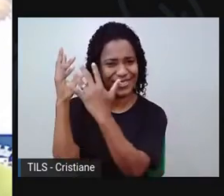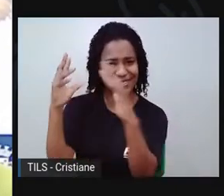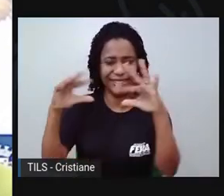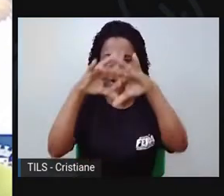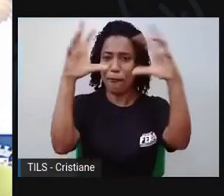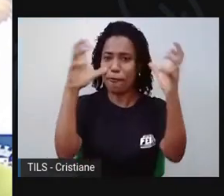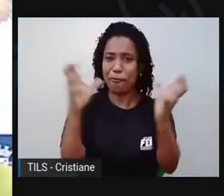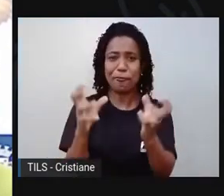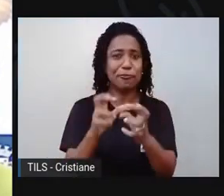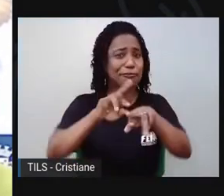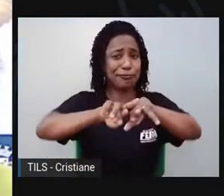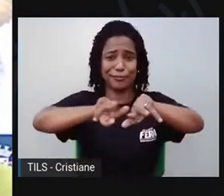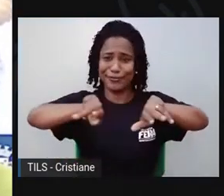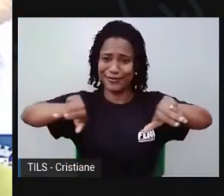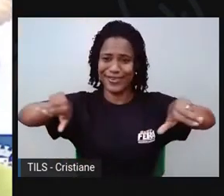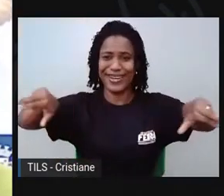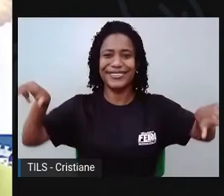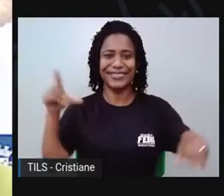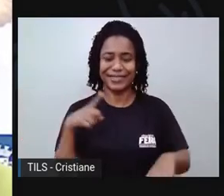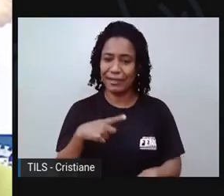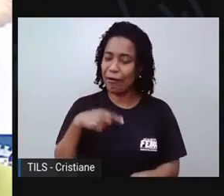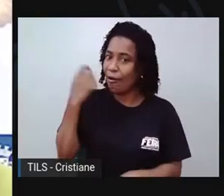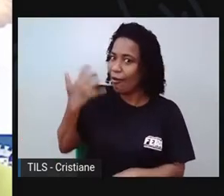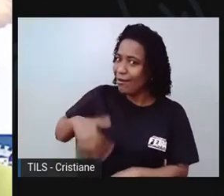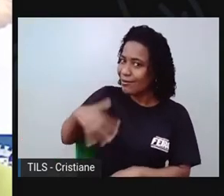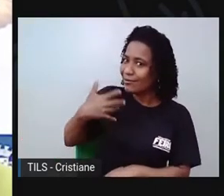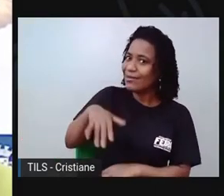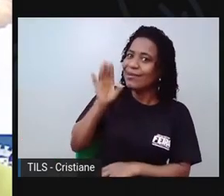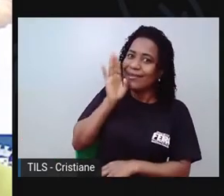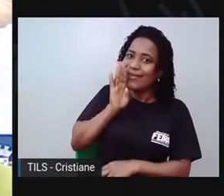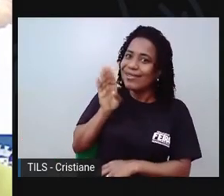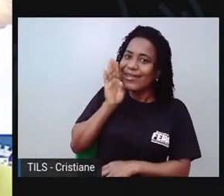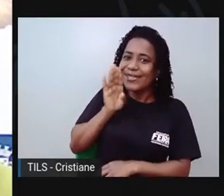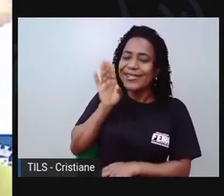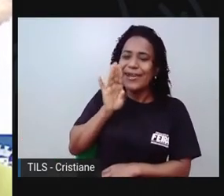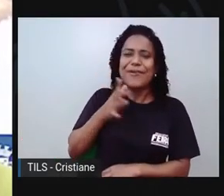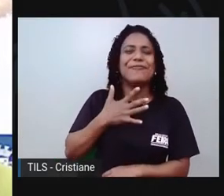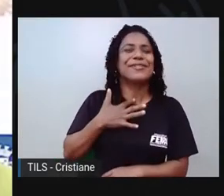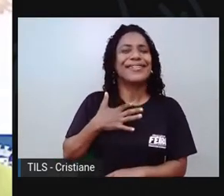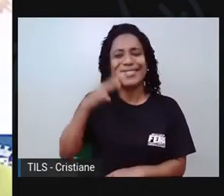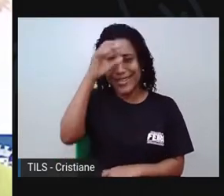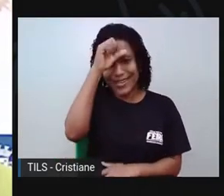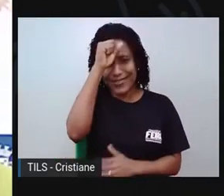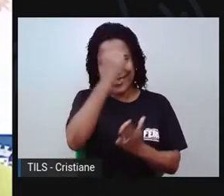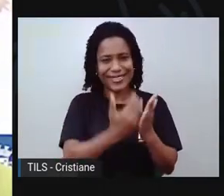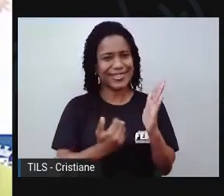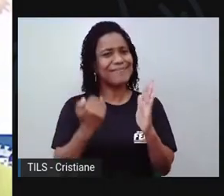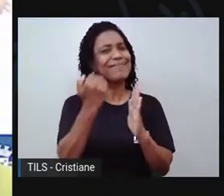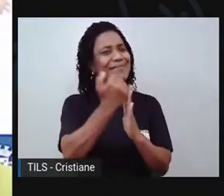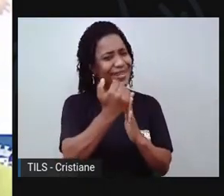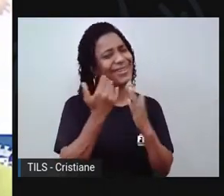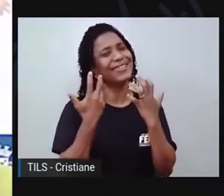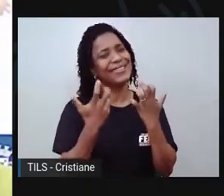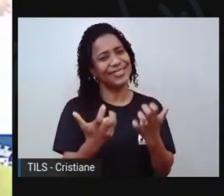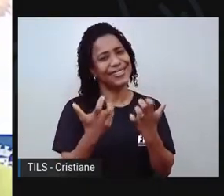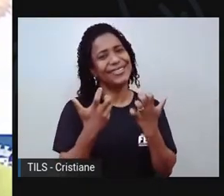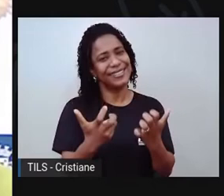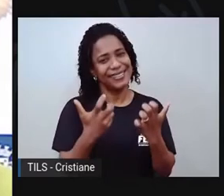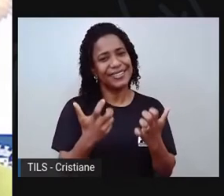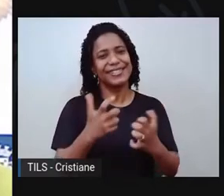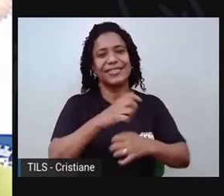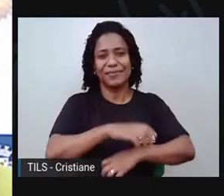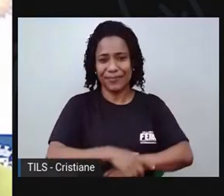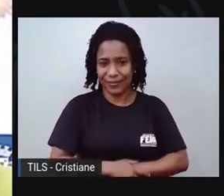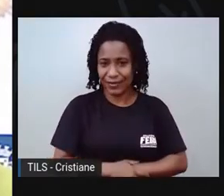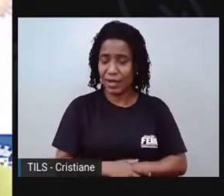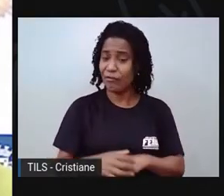Poxa vida, eu quero muito aprender mais sobre isso, sabe, Proci? E também eu fiquei pensando, você só ensinou